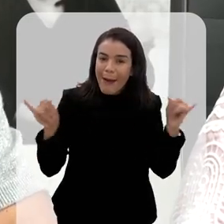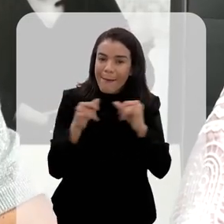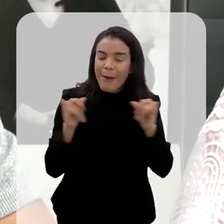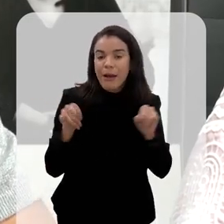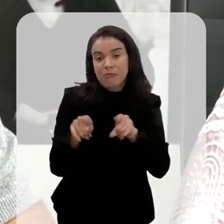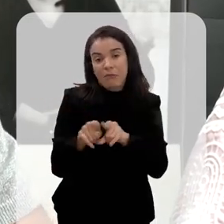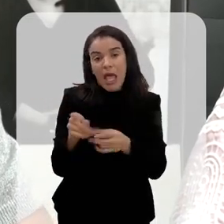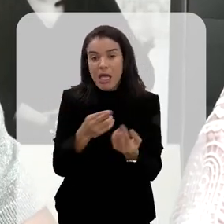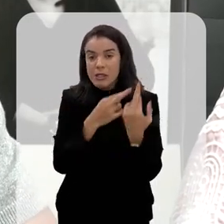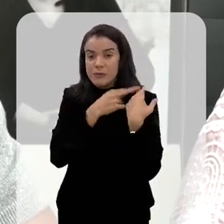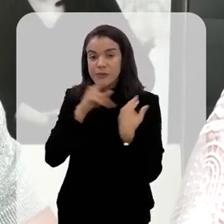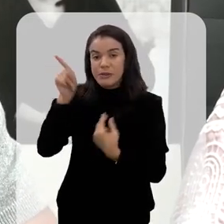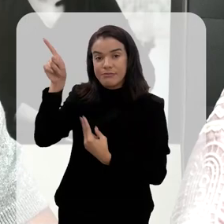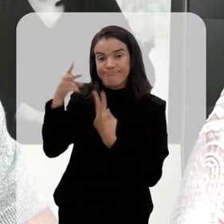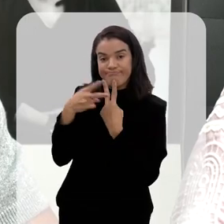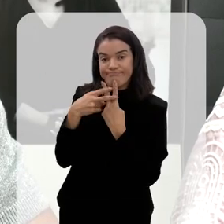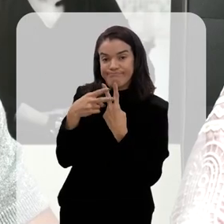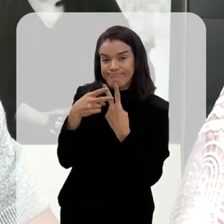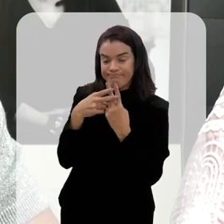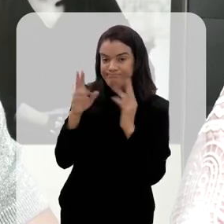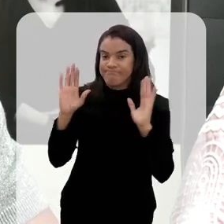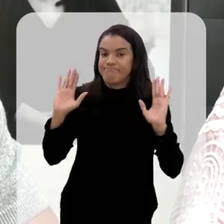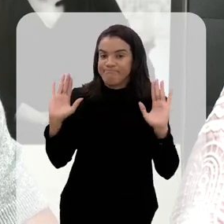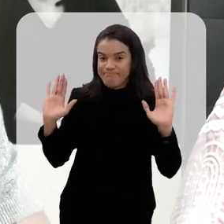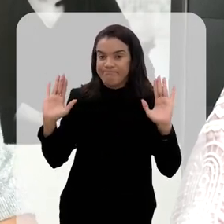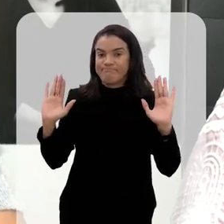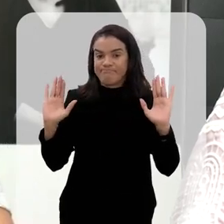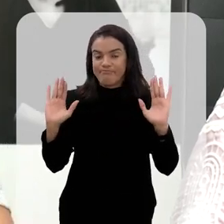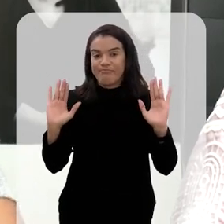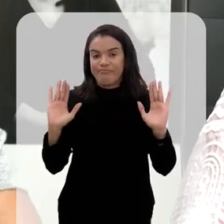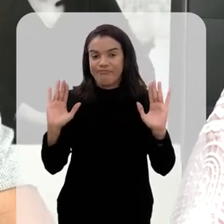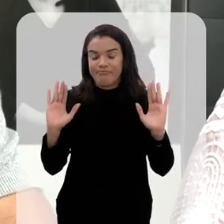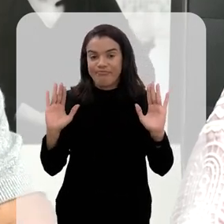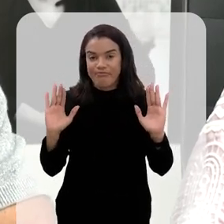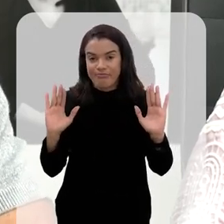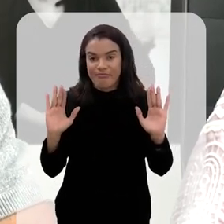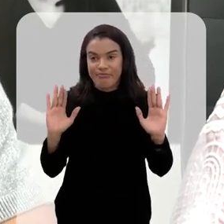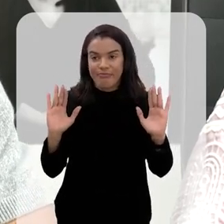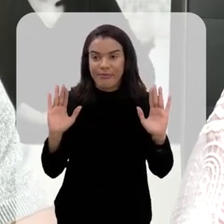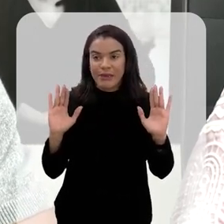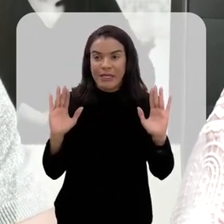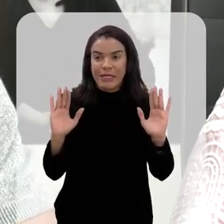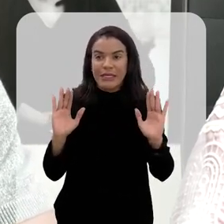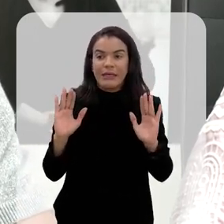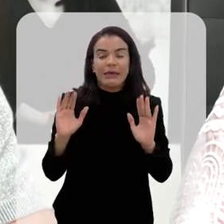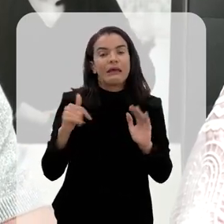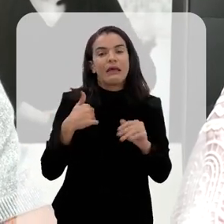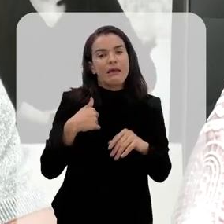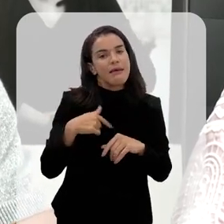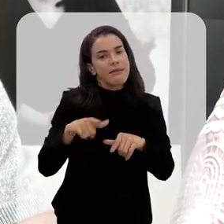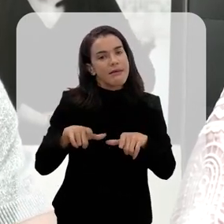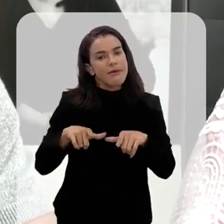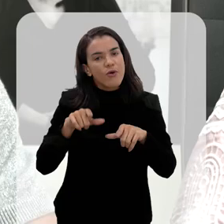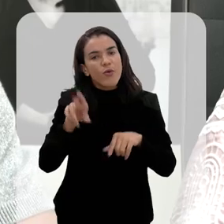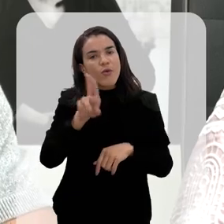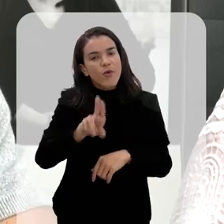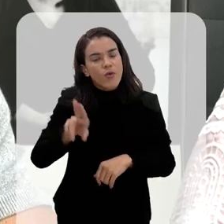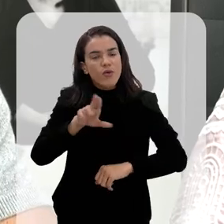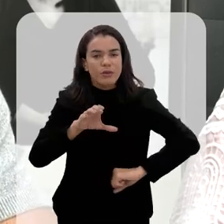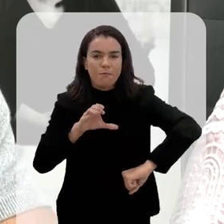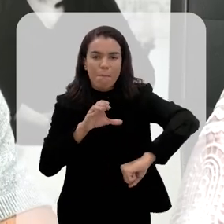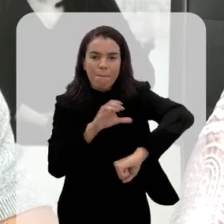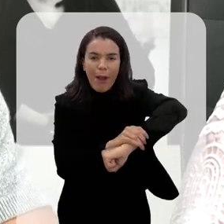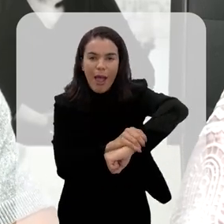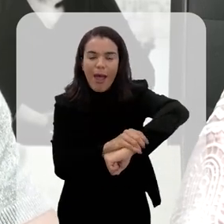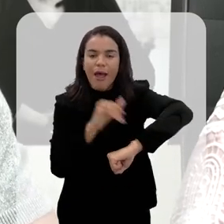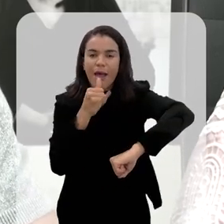da administração penitenciária. Perfeito. O juiz de direito, ele defere aquele